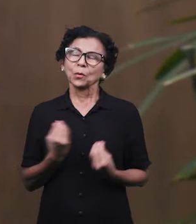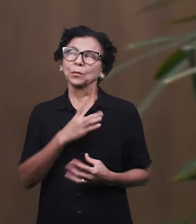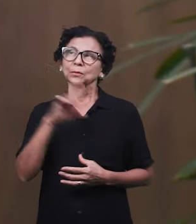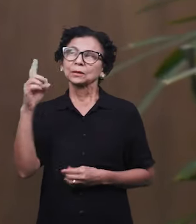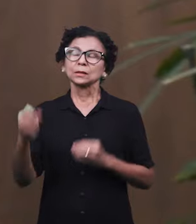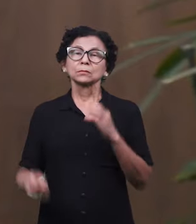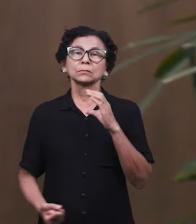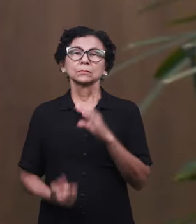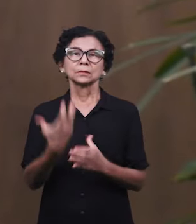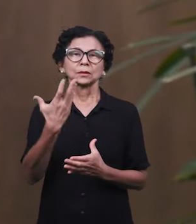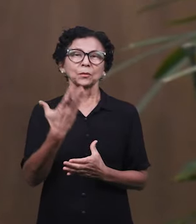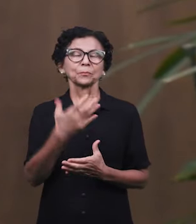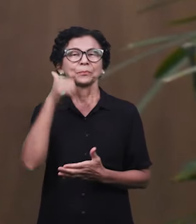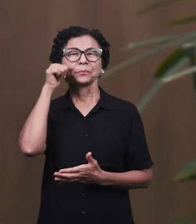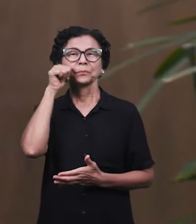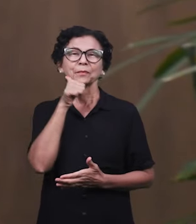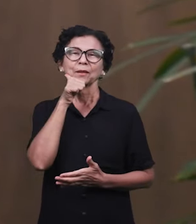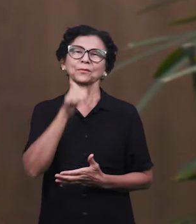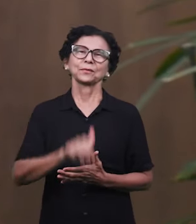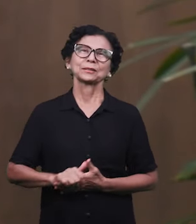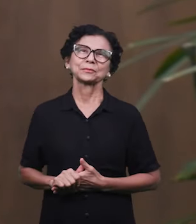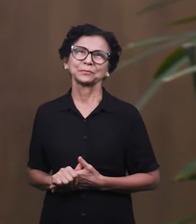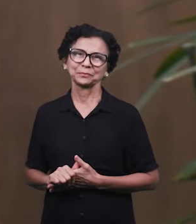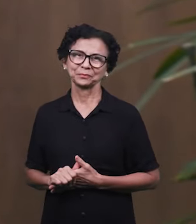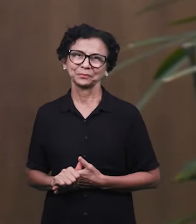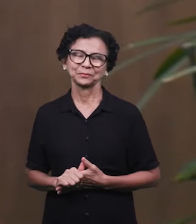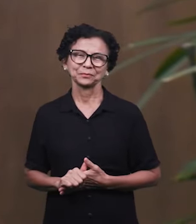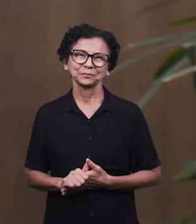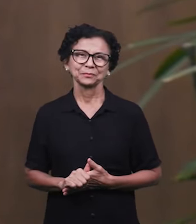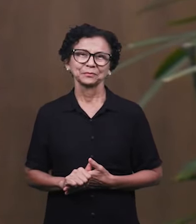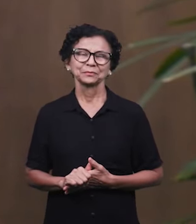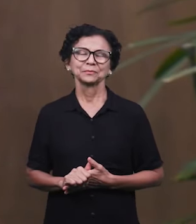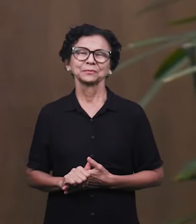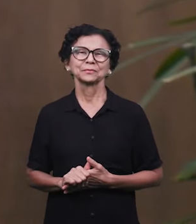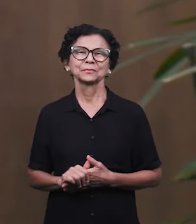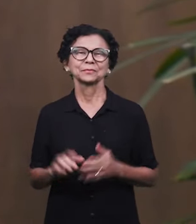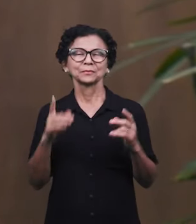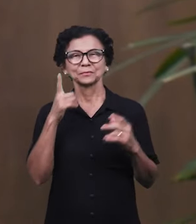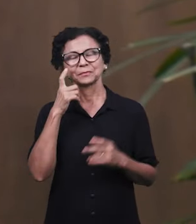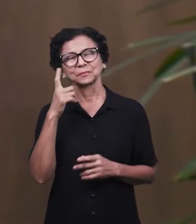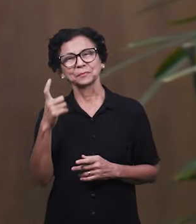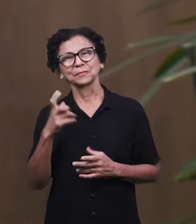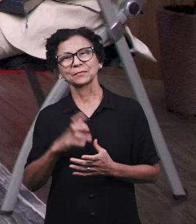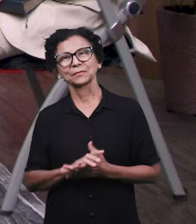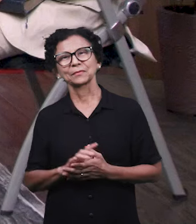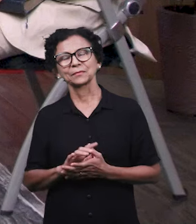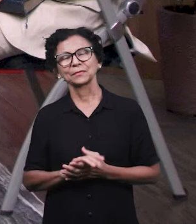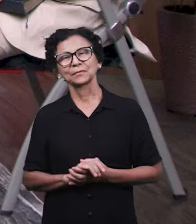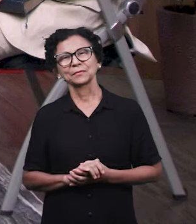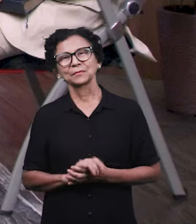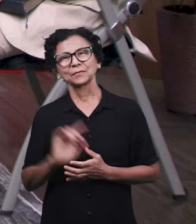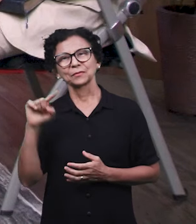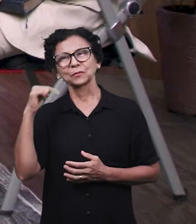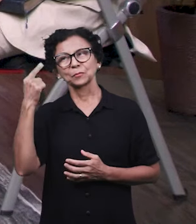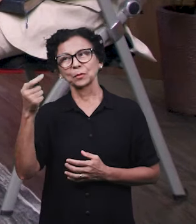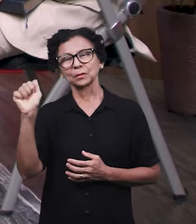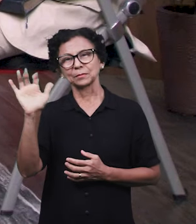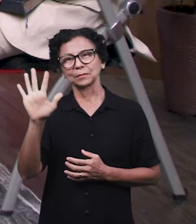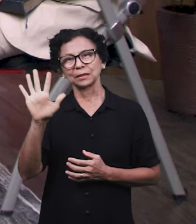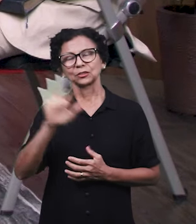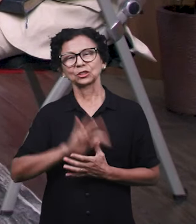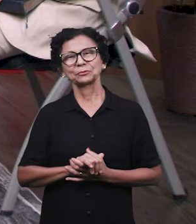muito interessantes em relação a isso também, no próximo quadro que eu gostaria até de mostrar, em relação a Eva,